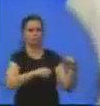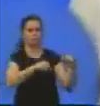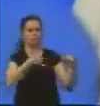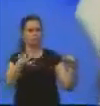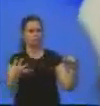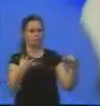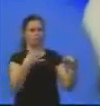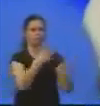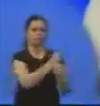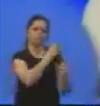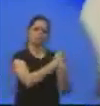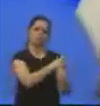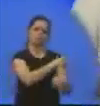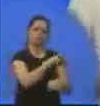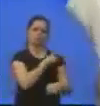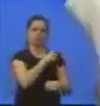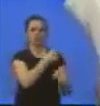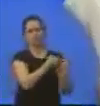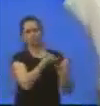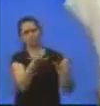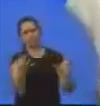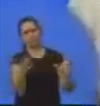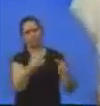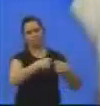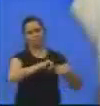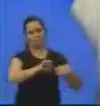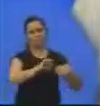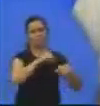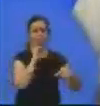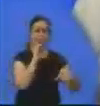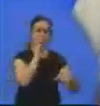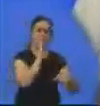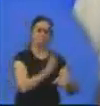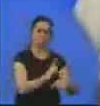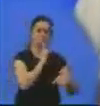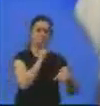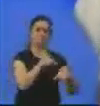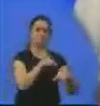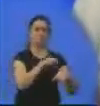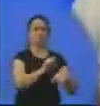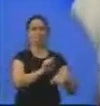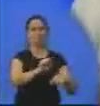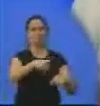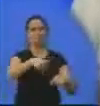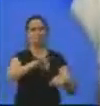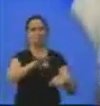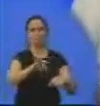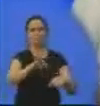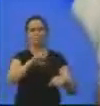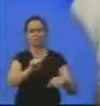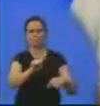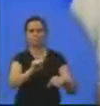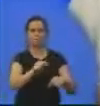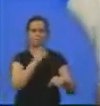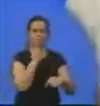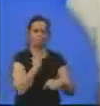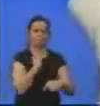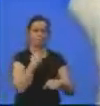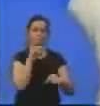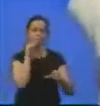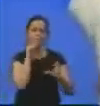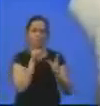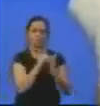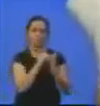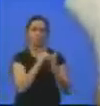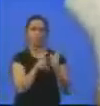Então, eu vou calcular, quando x é para mais infinito, dependendo do resultado, isso vai ser uma assíntota. Se der um número, será uma assíntota,